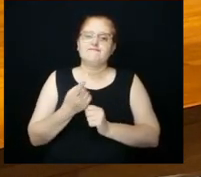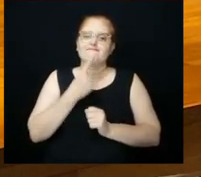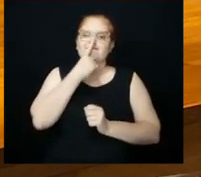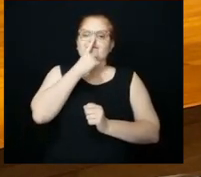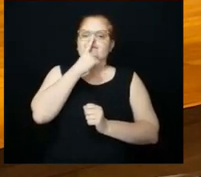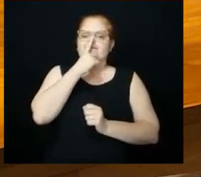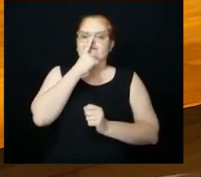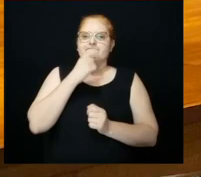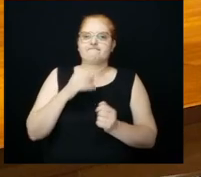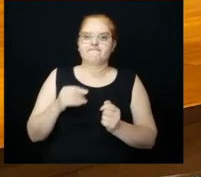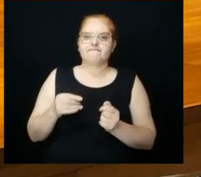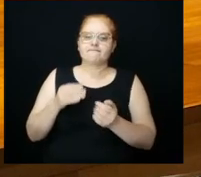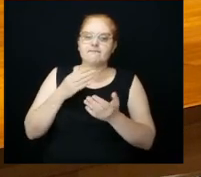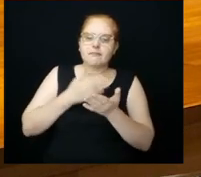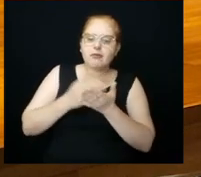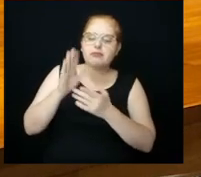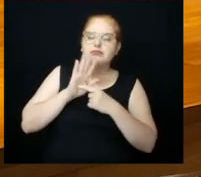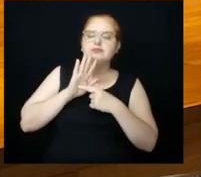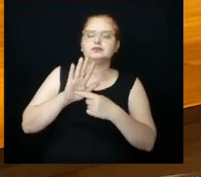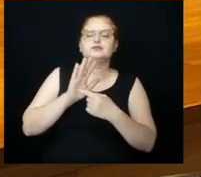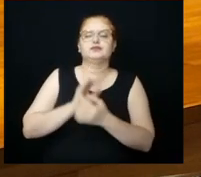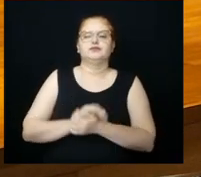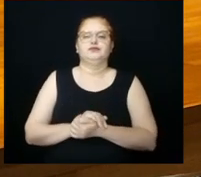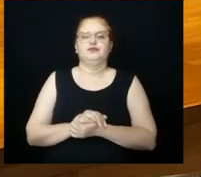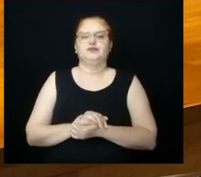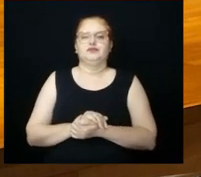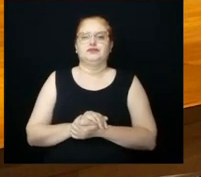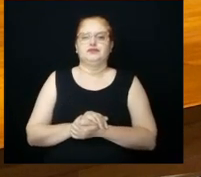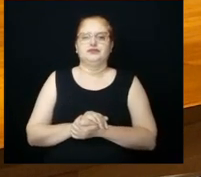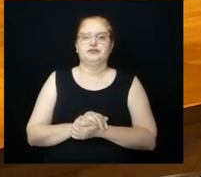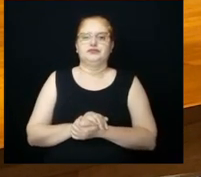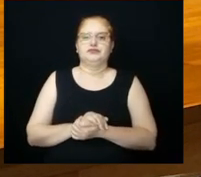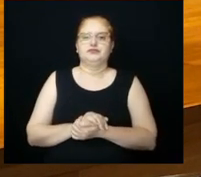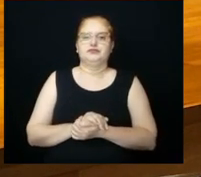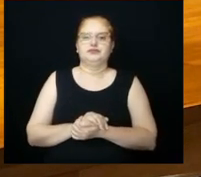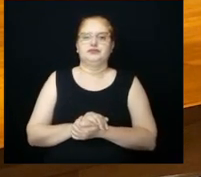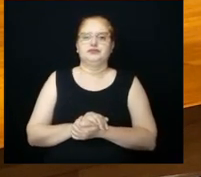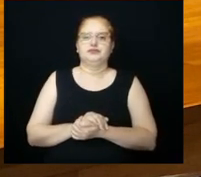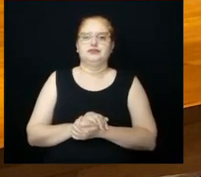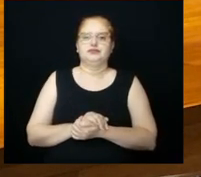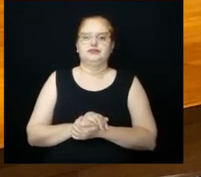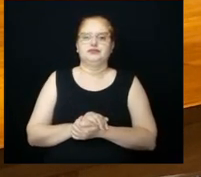né? Que ele começa a mostrar, assim, aqui.